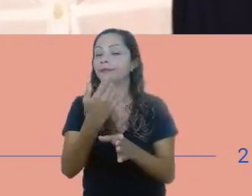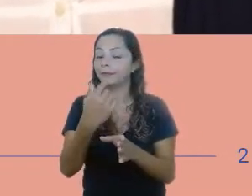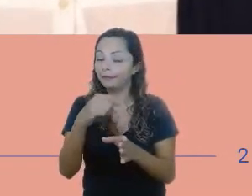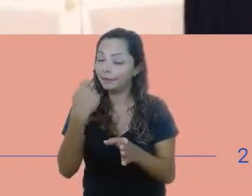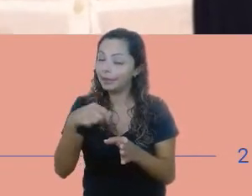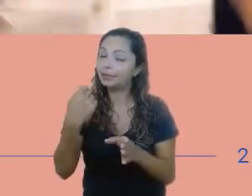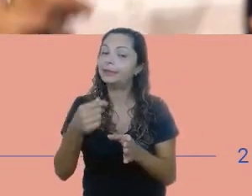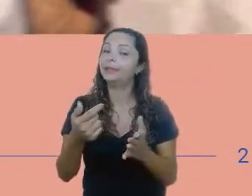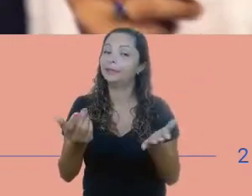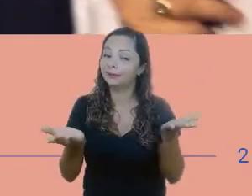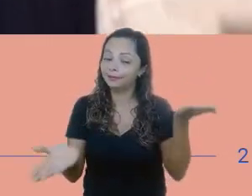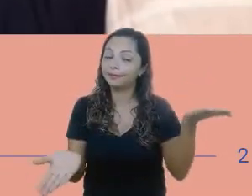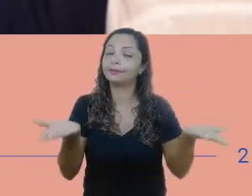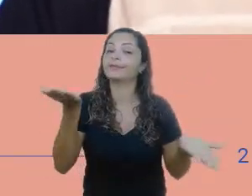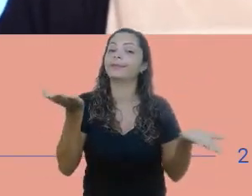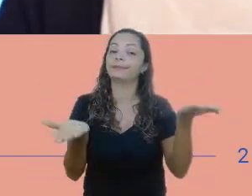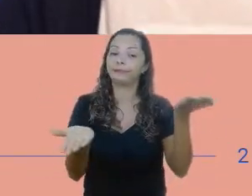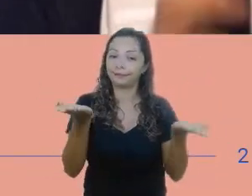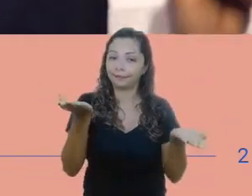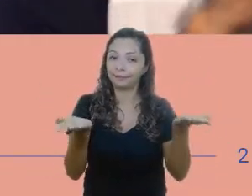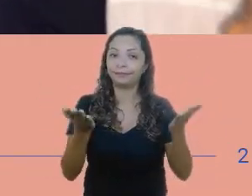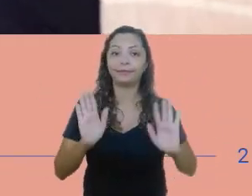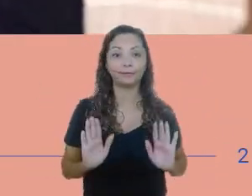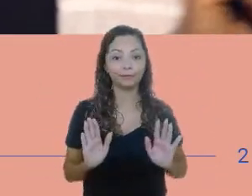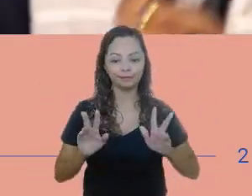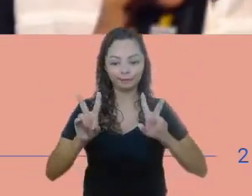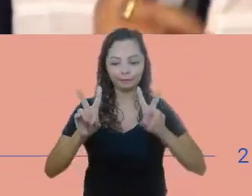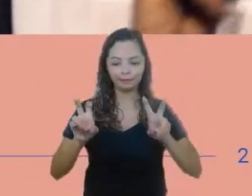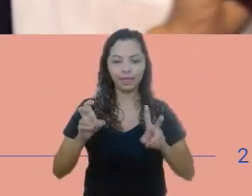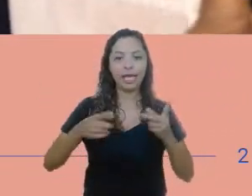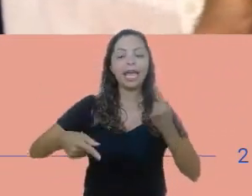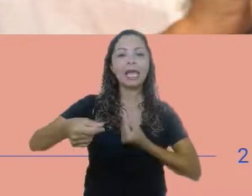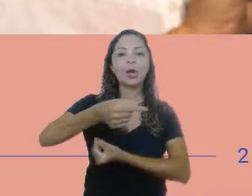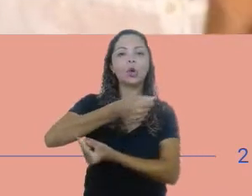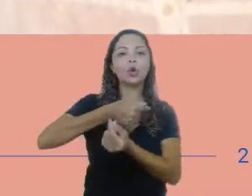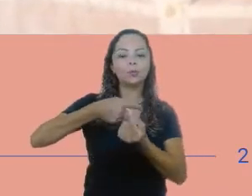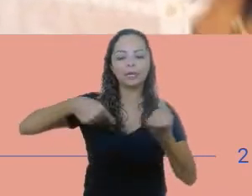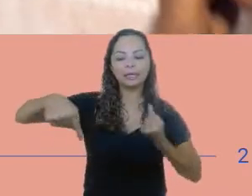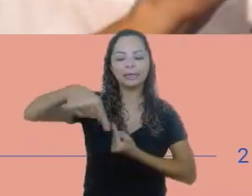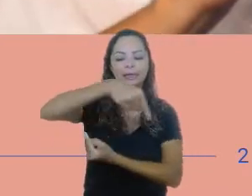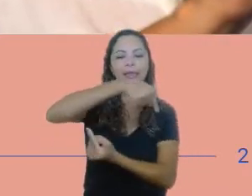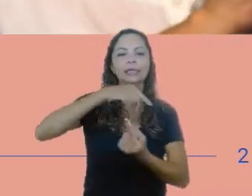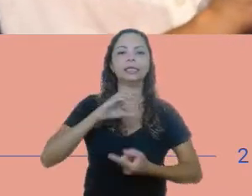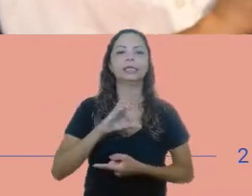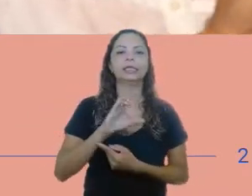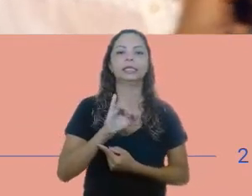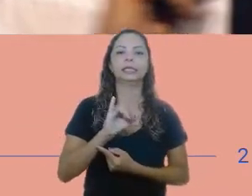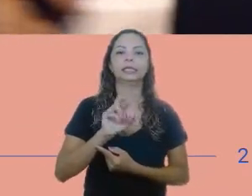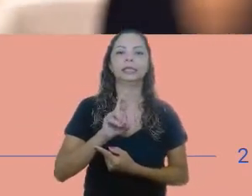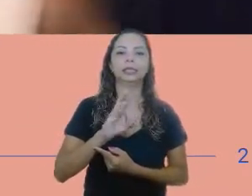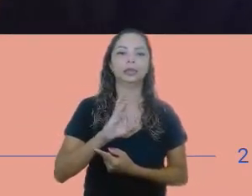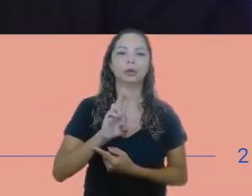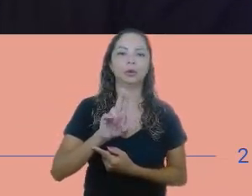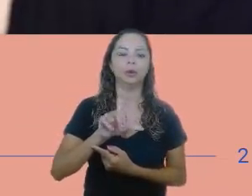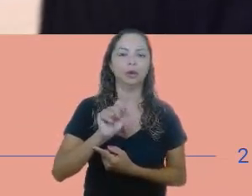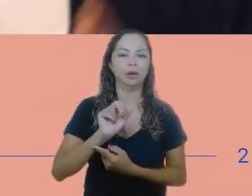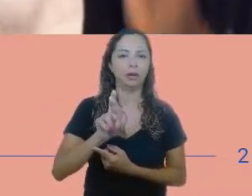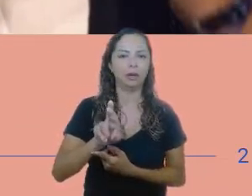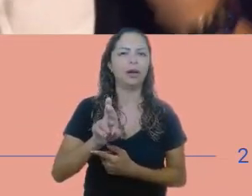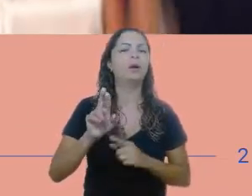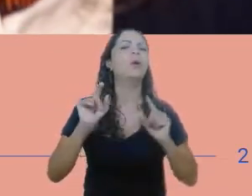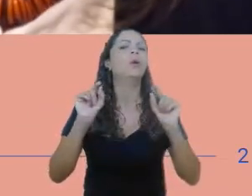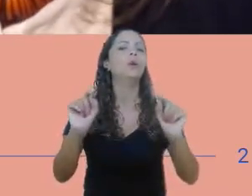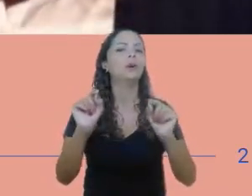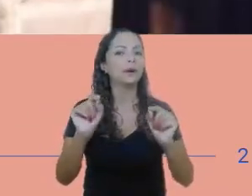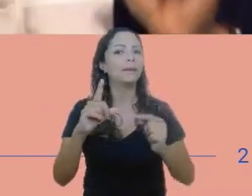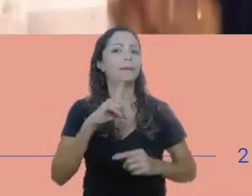mesmo tempo então fica economia circular jeans precisamos olhar e aplicar o design de produto para